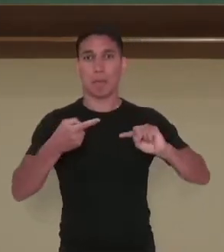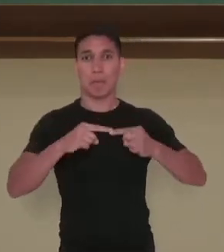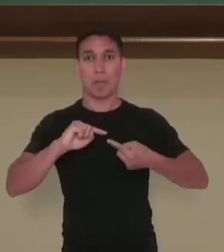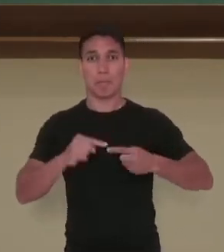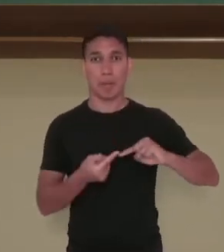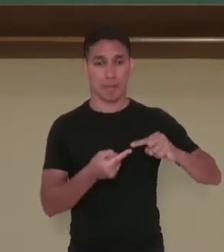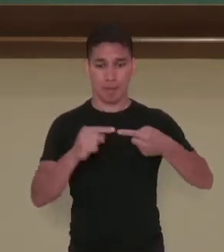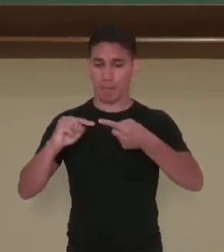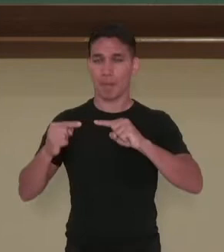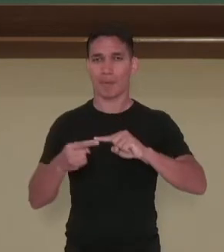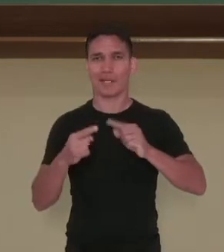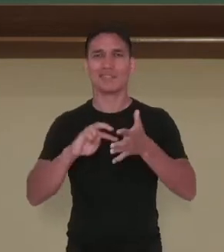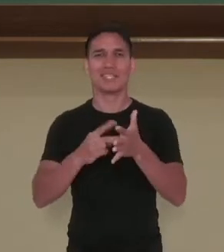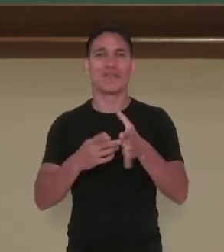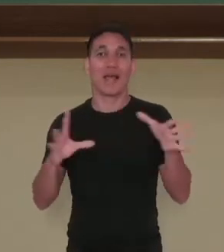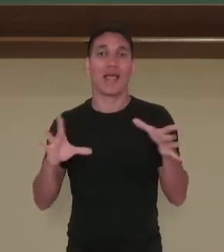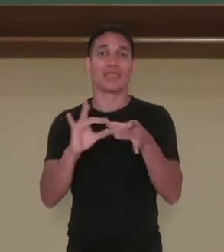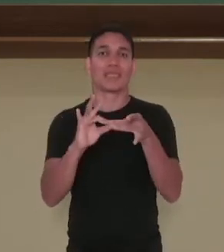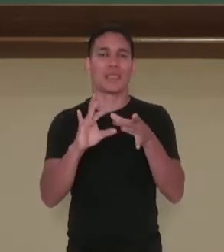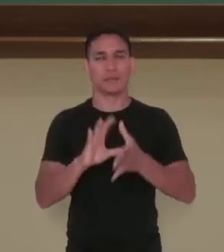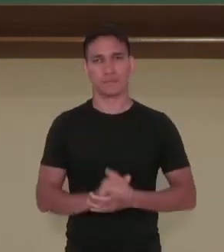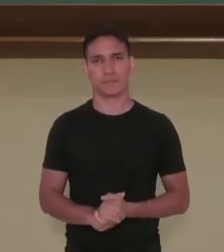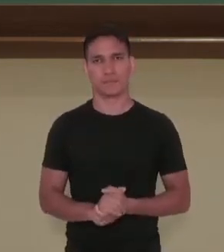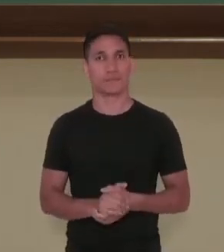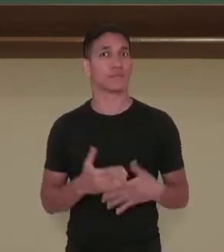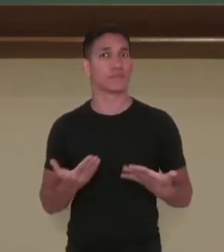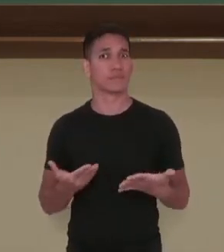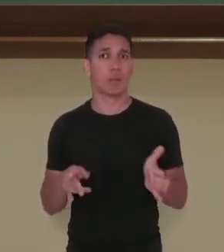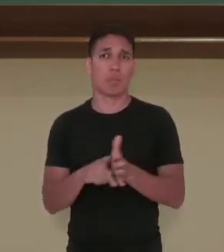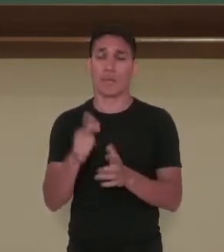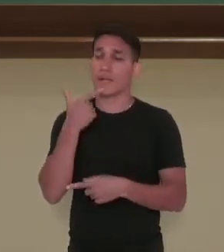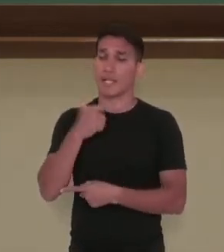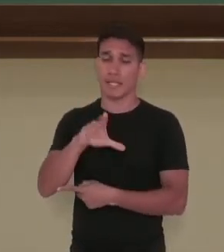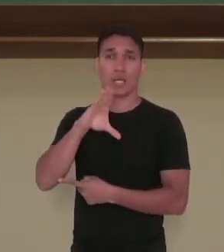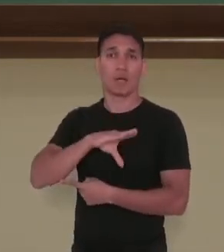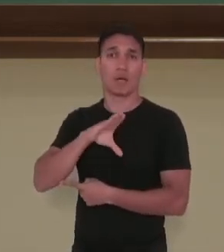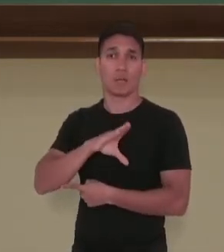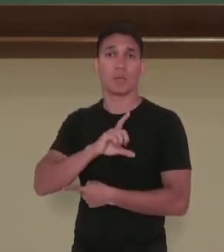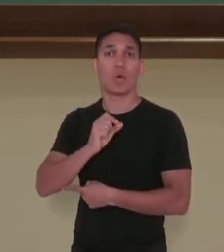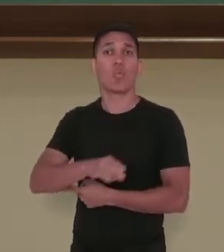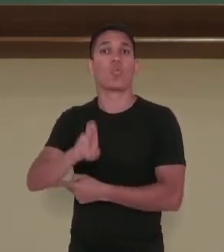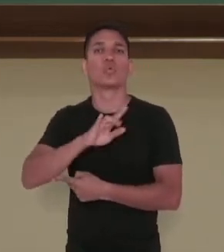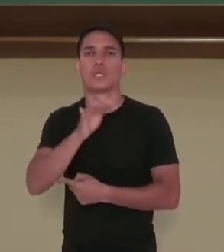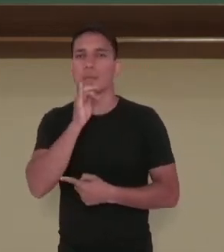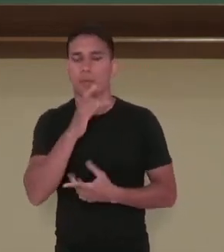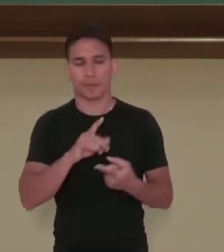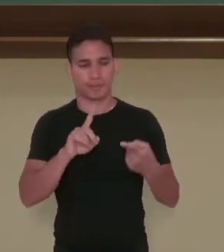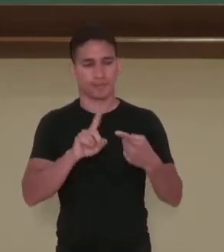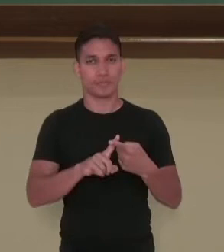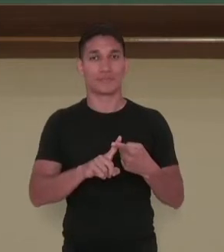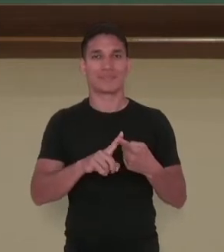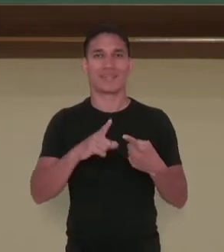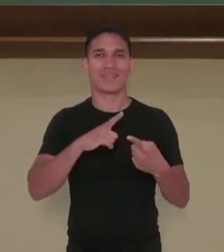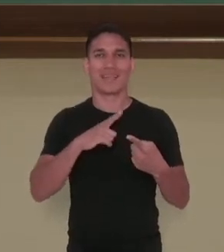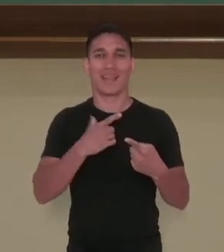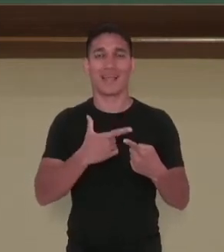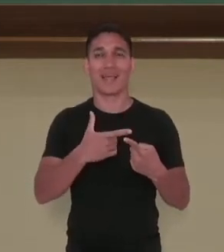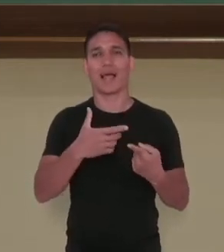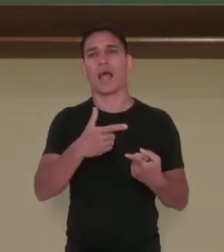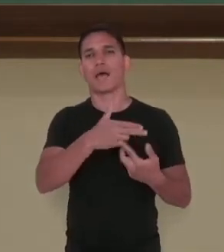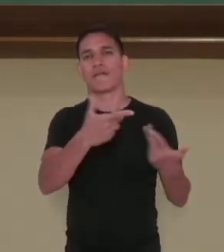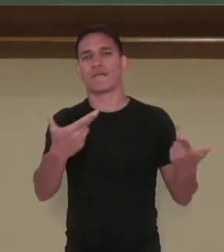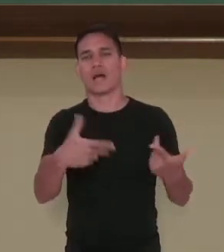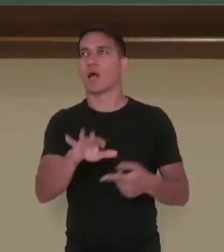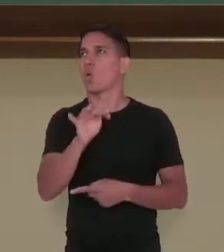significa o quê? Ligar, conectar. Em língua portuguesa, nós usamos, por exemplo, as conjunções,